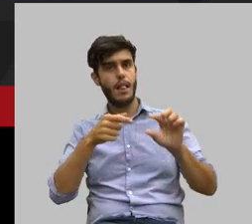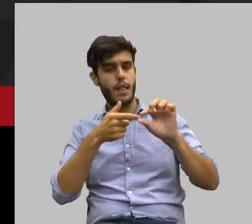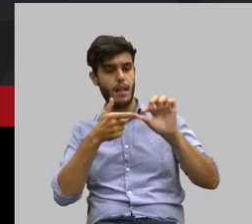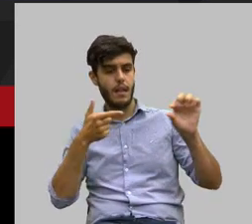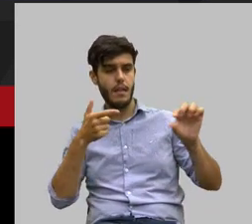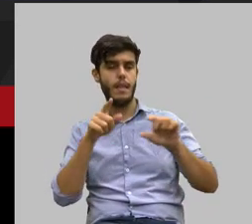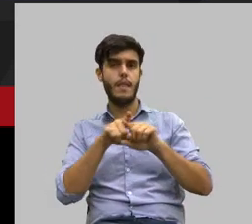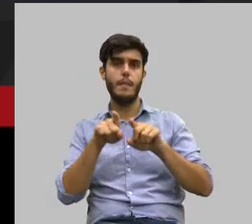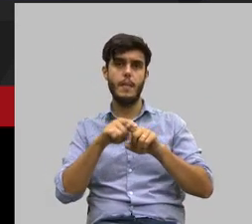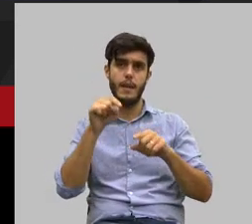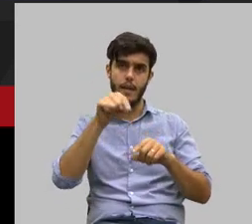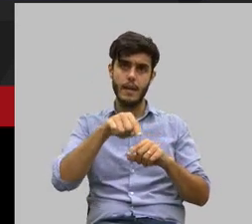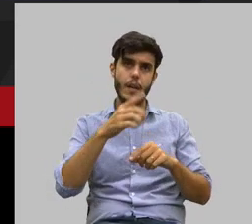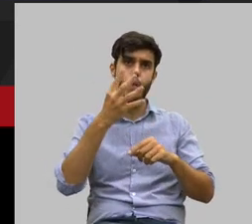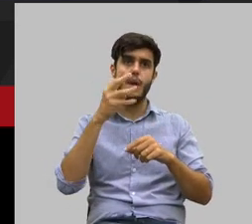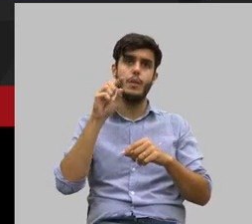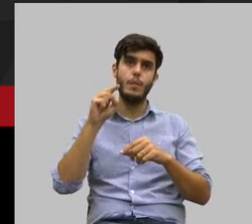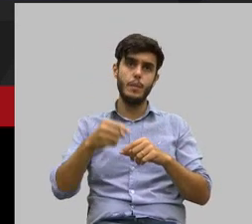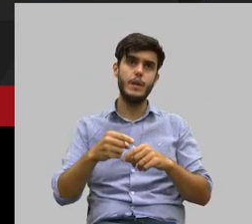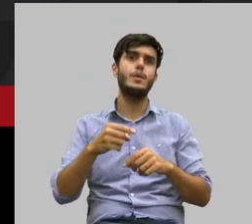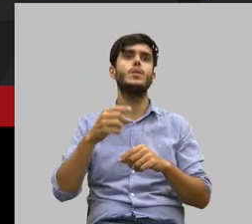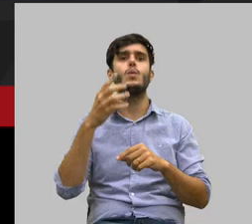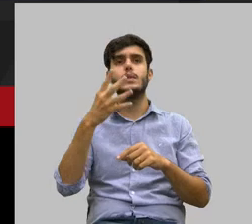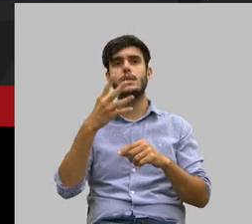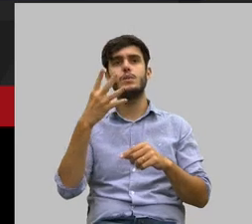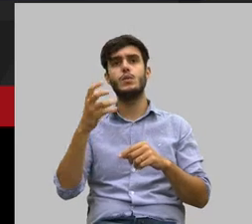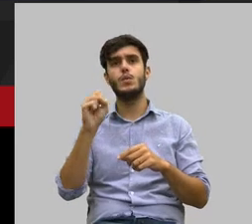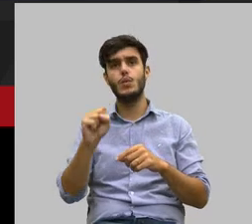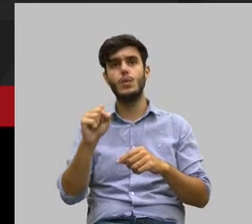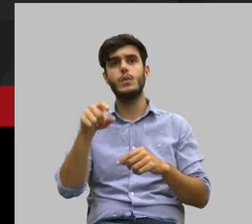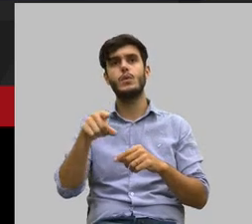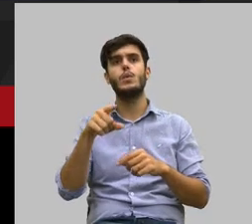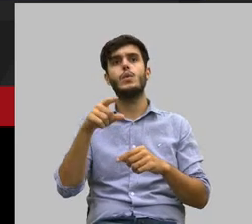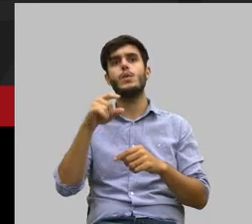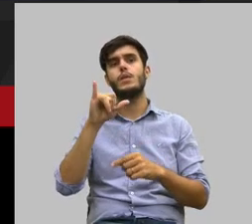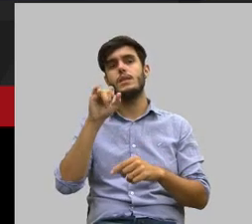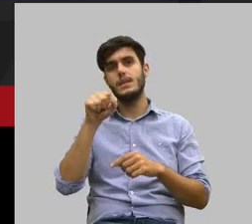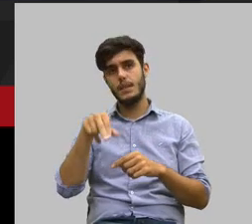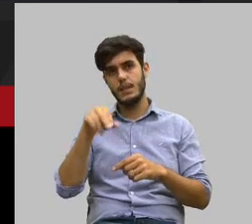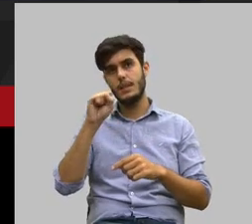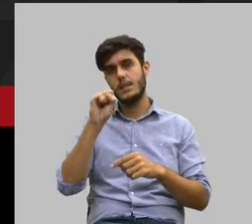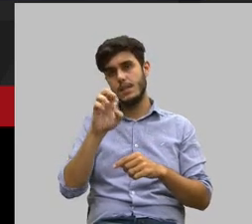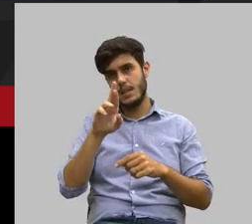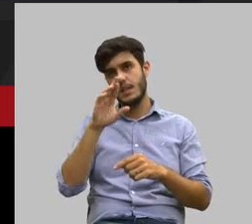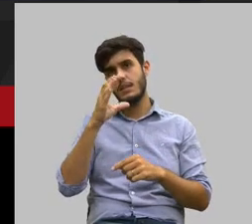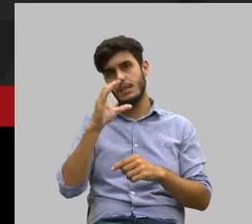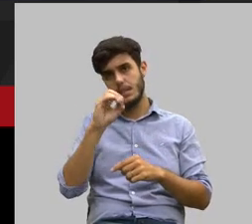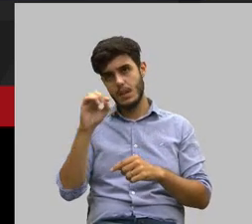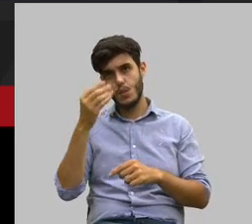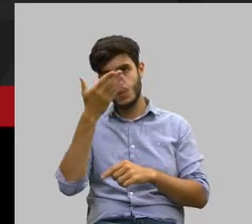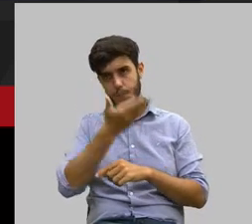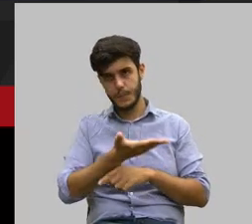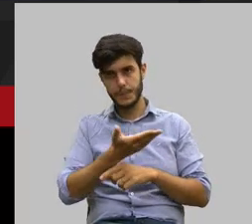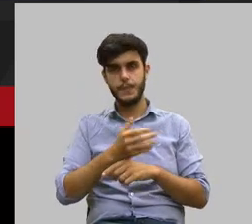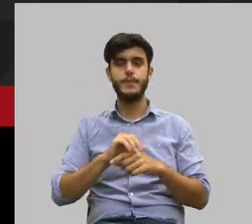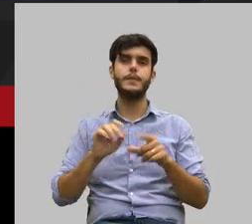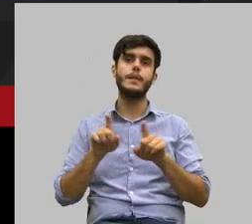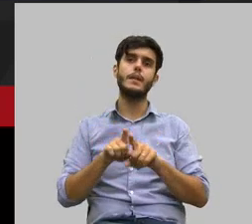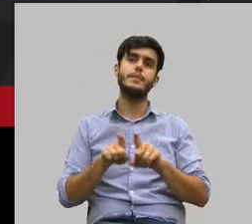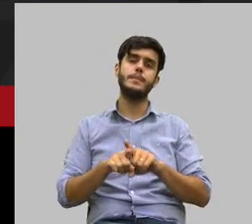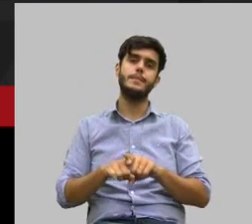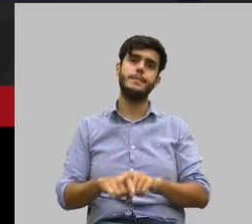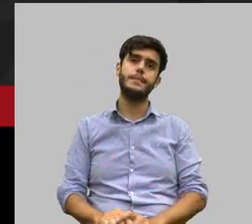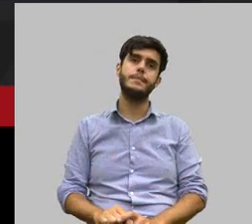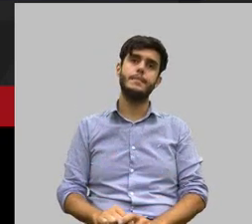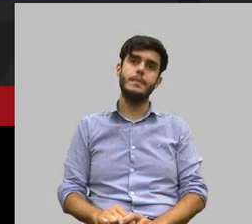4400 inserções Então embora tenhamos começado após outros dois Estados da Federação eh out